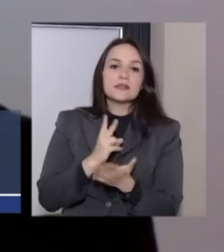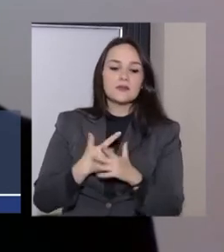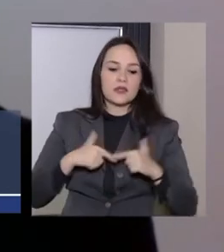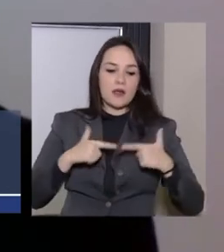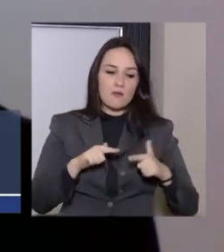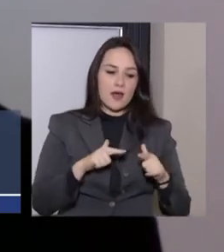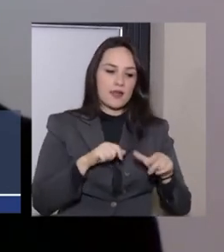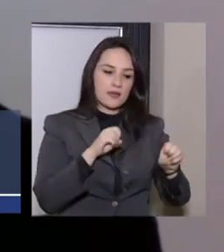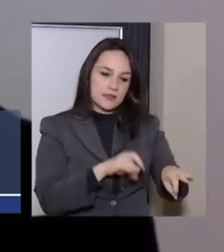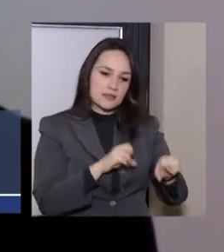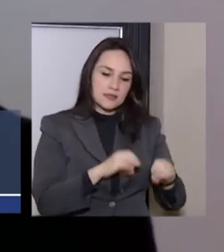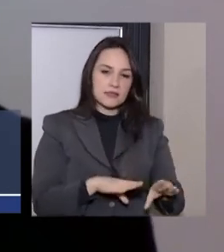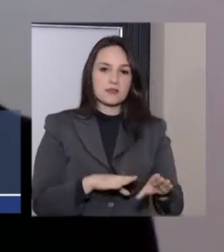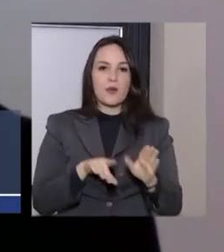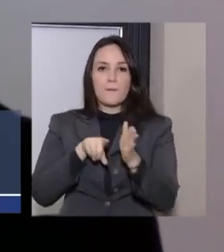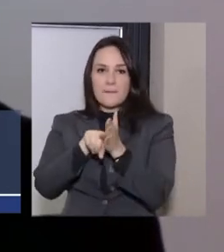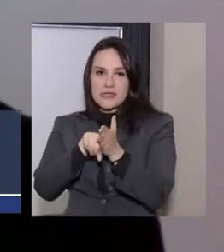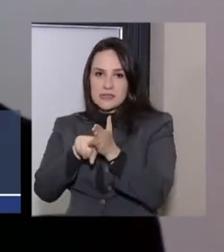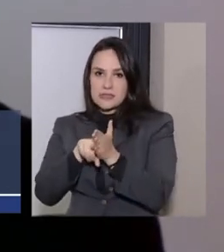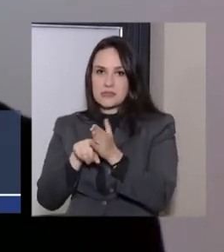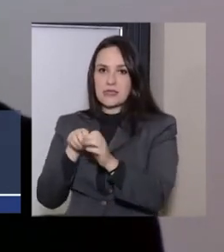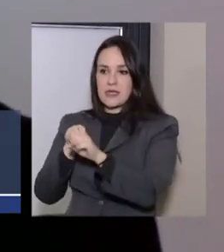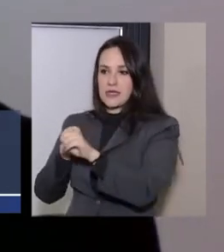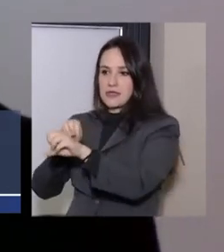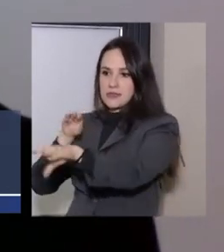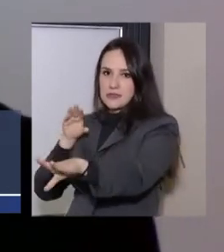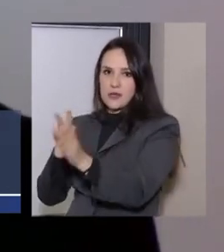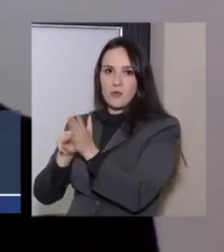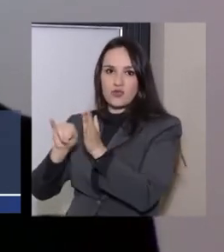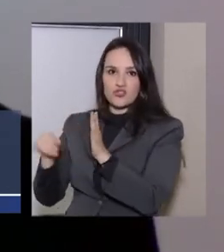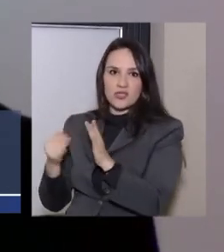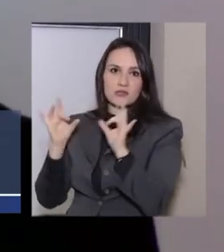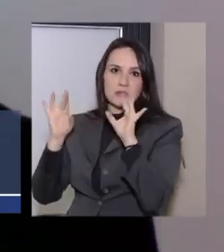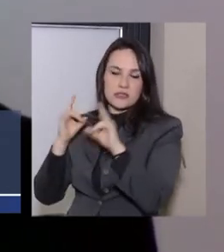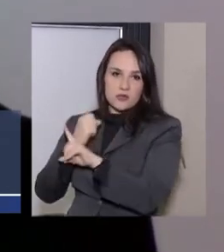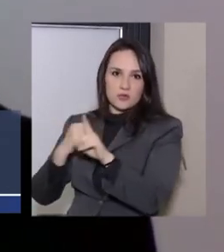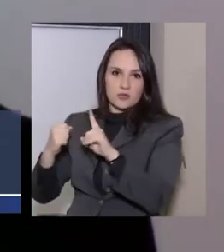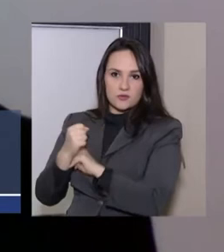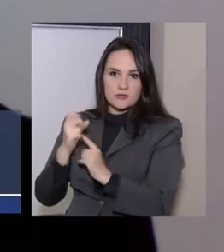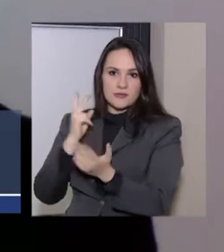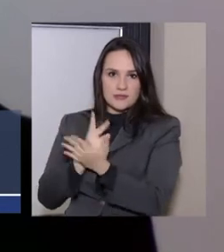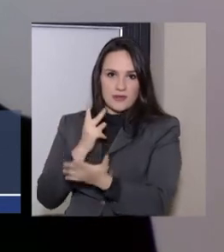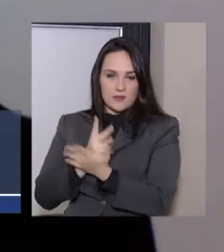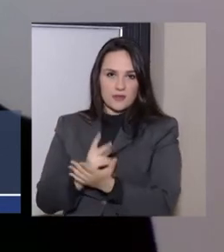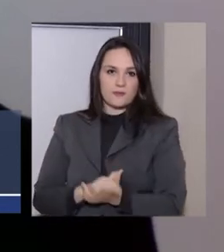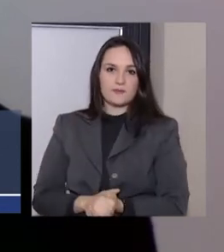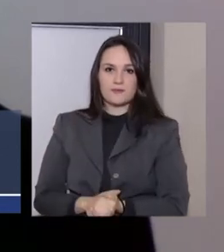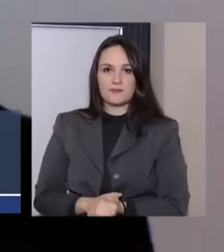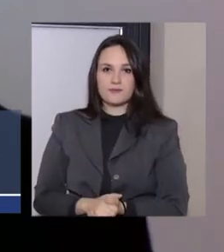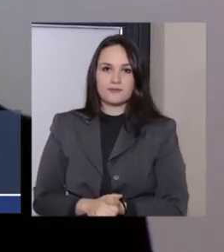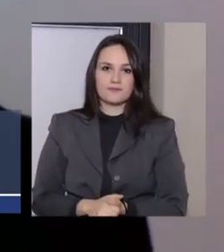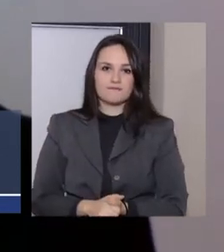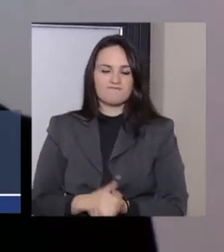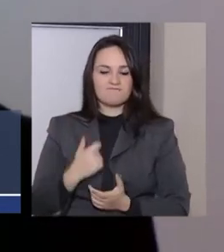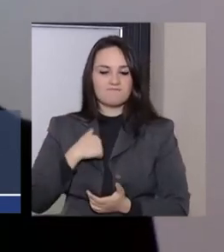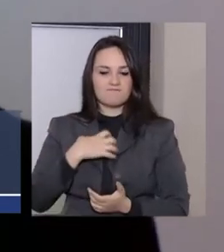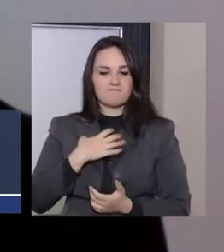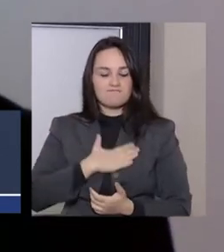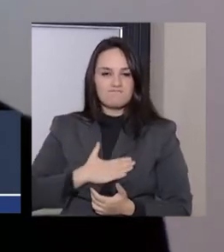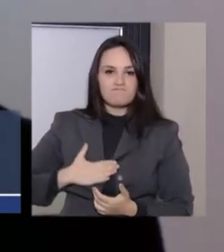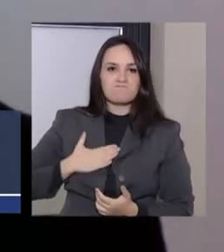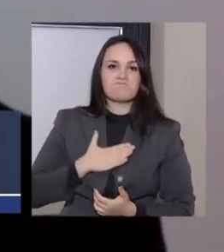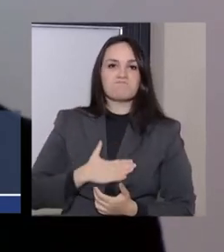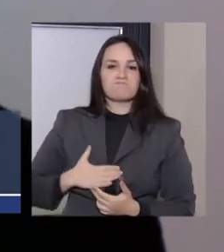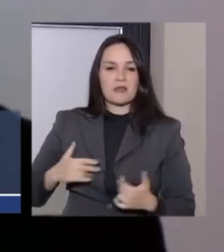de pesquisa, de extensão, sempre com uma atuação brilhante e referenciada. Então, é um orgulho para nós